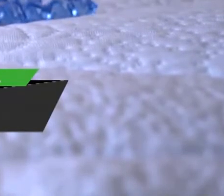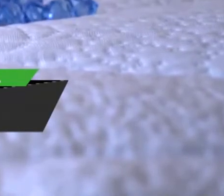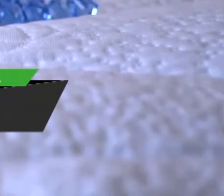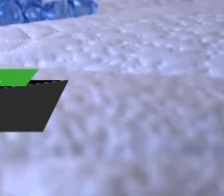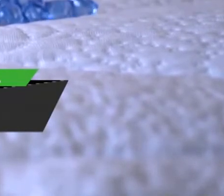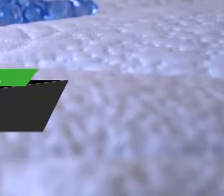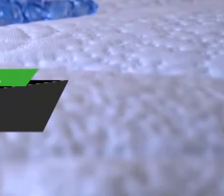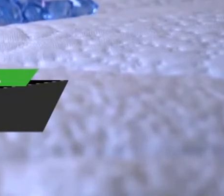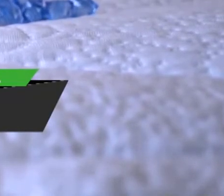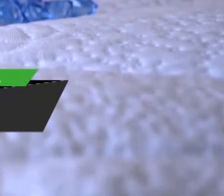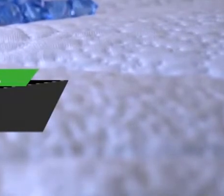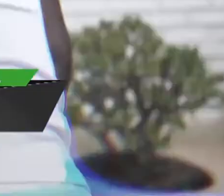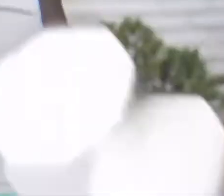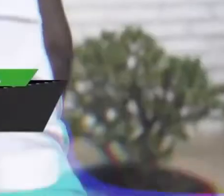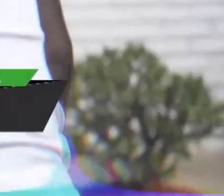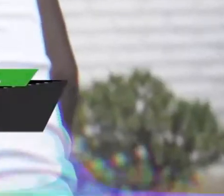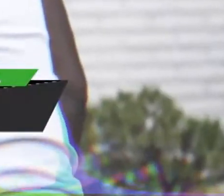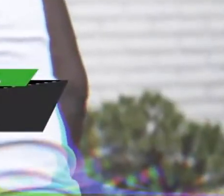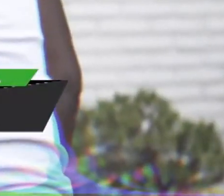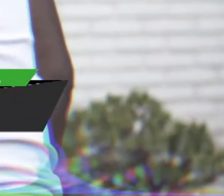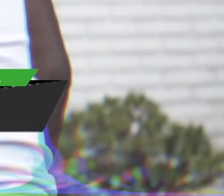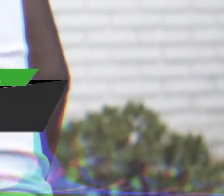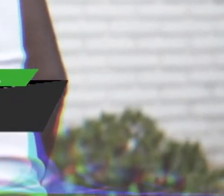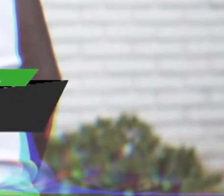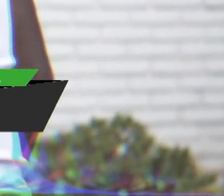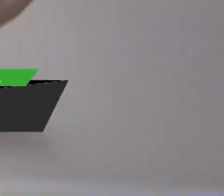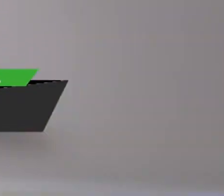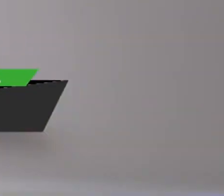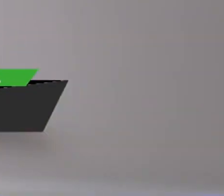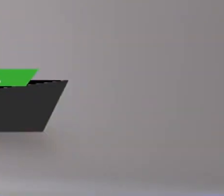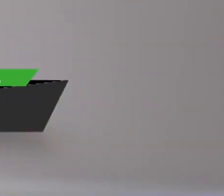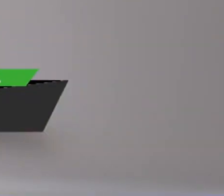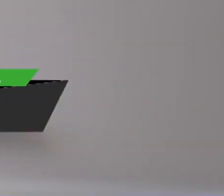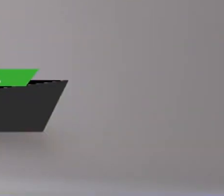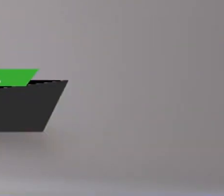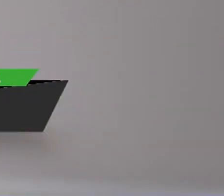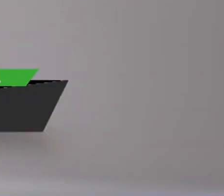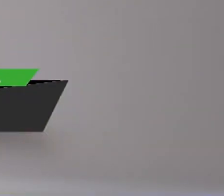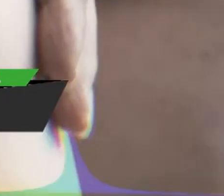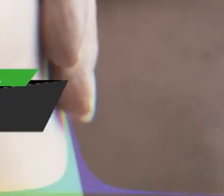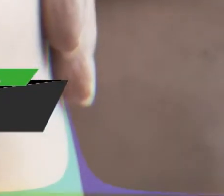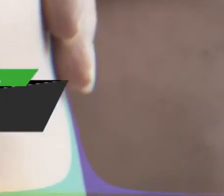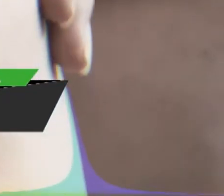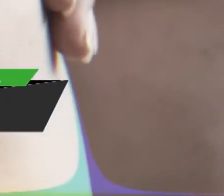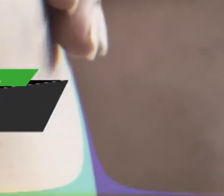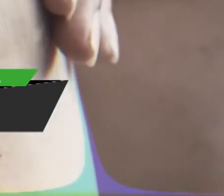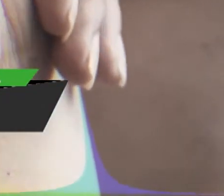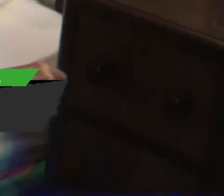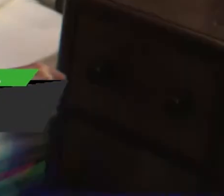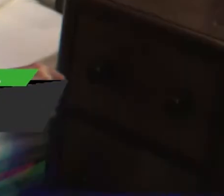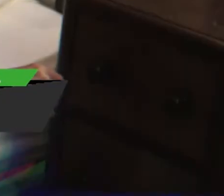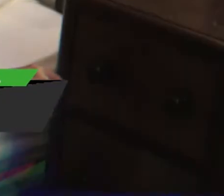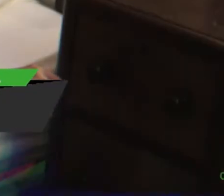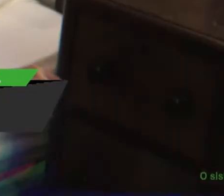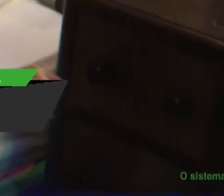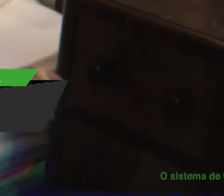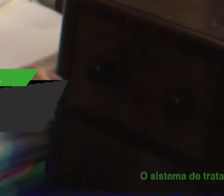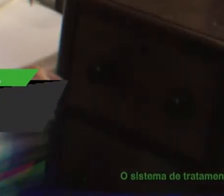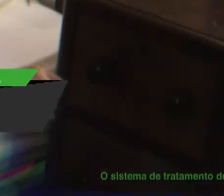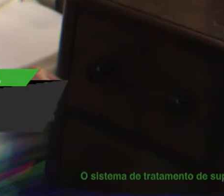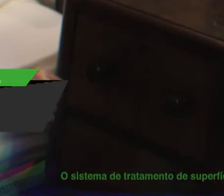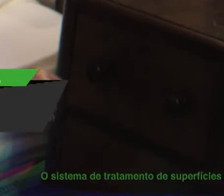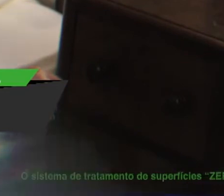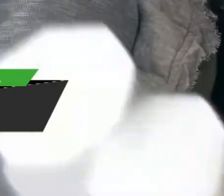13 tecnologias exclusivas. Para você que sofre com dores nas costas, hérnia de disco, má circulação, problemas